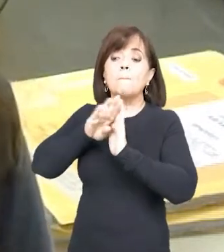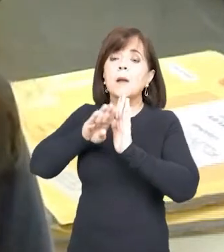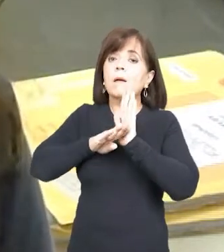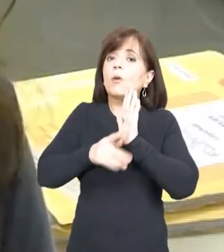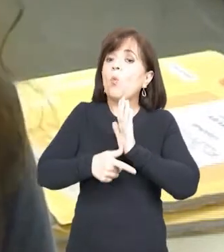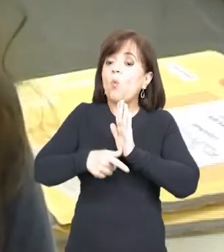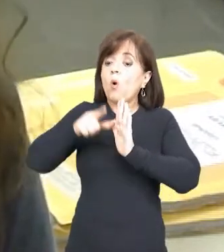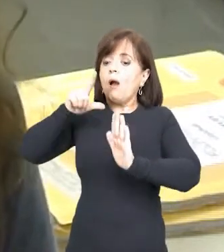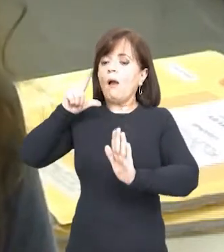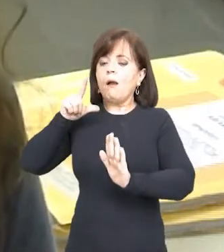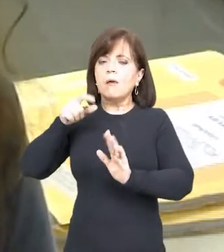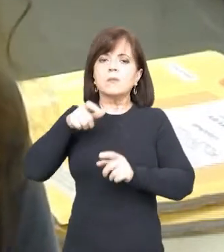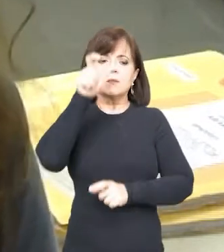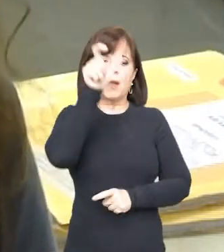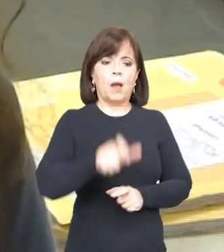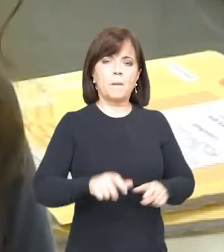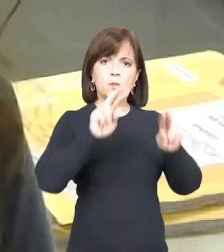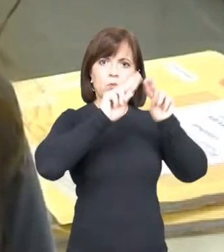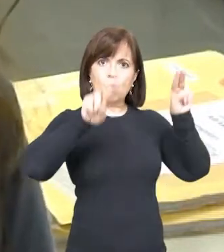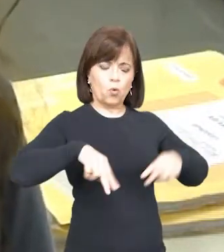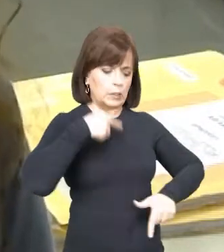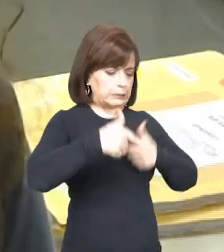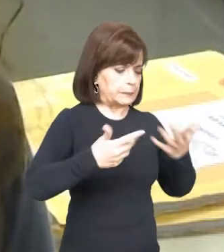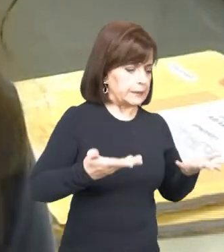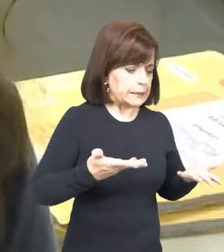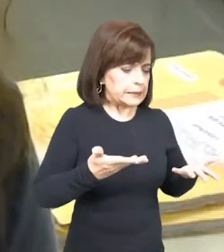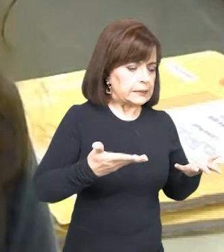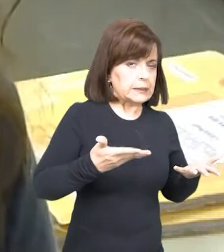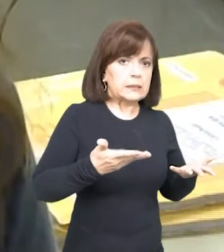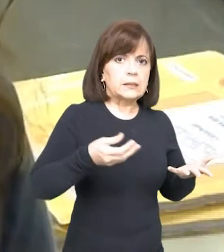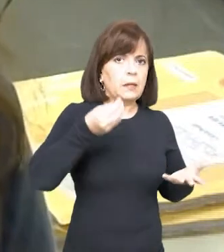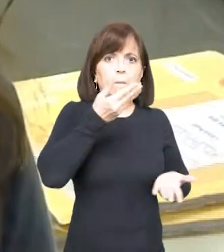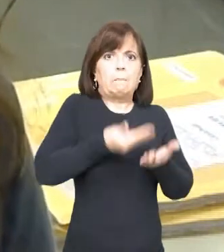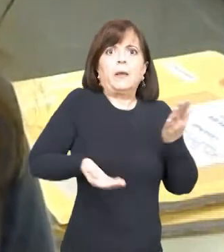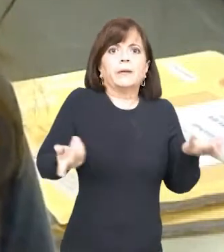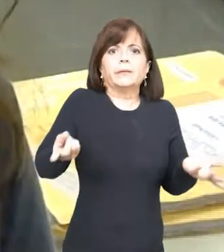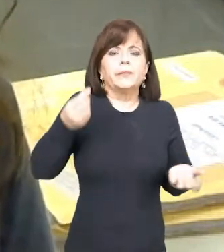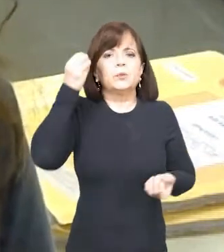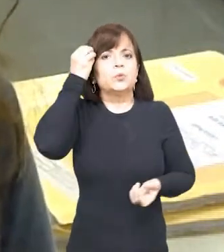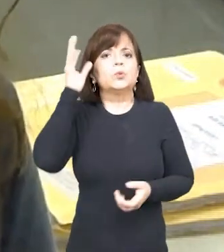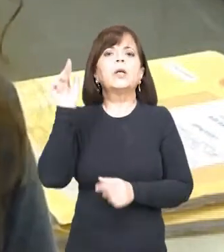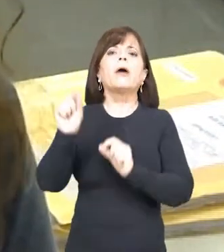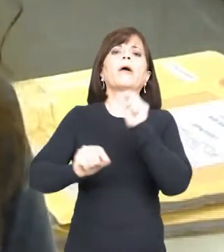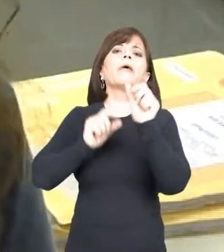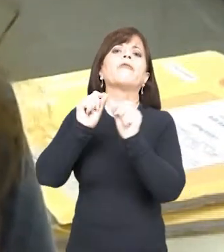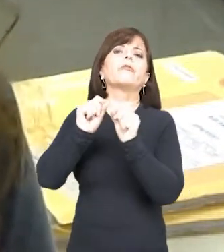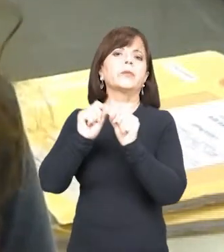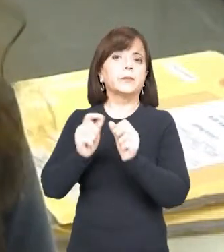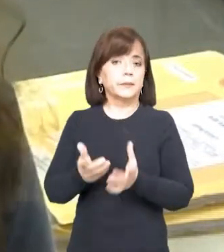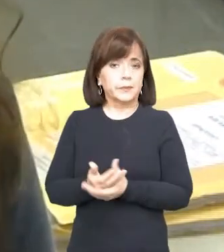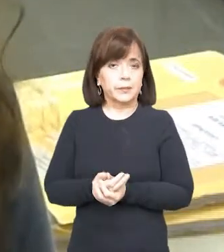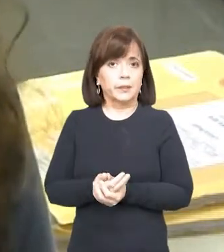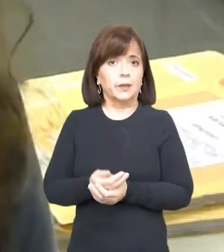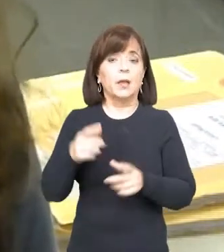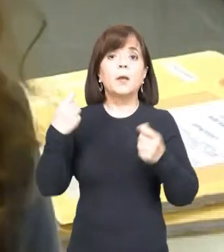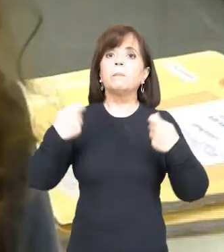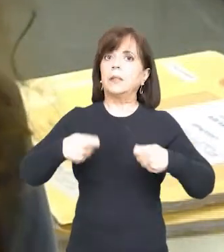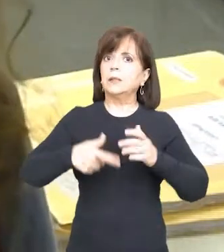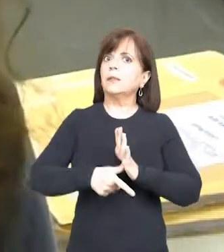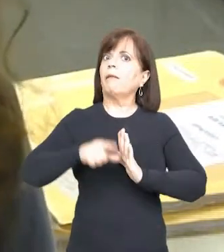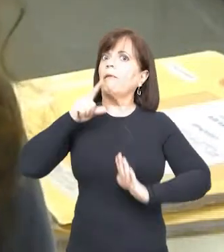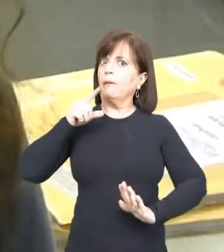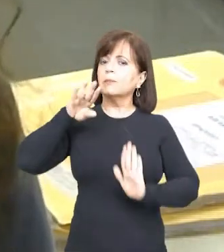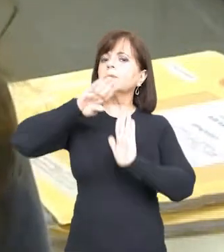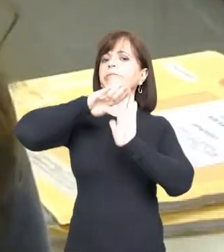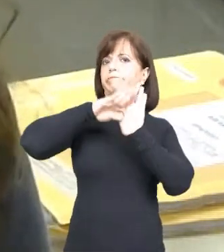fique perdido ali, sem saber o que fazer. Se já houver um protocolo sobre como conduzir,